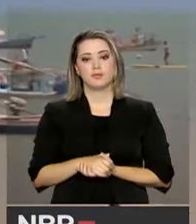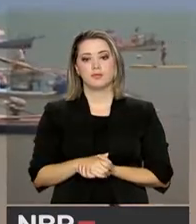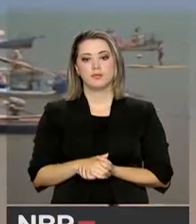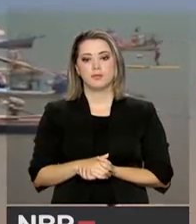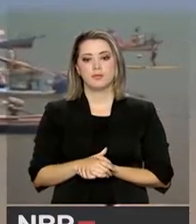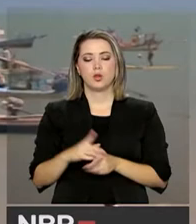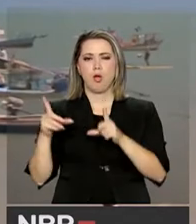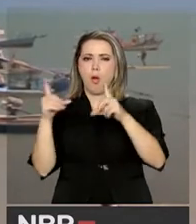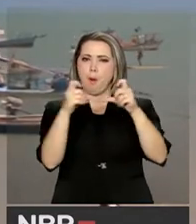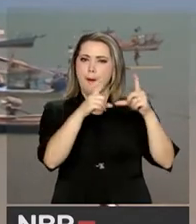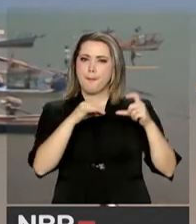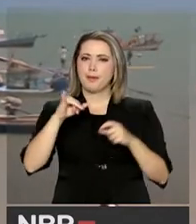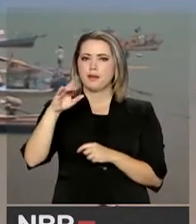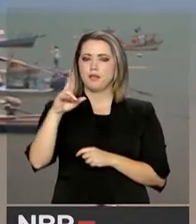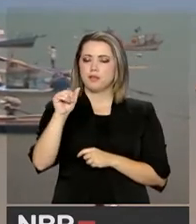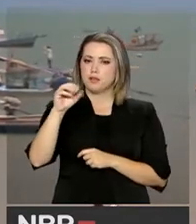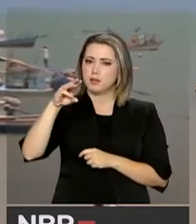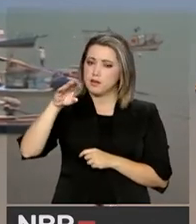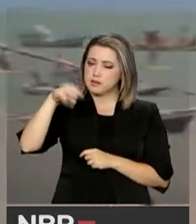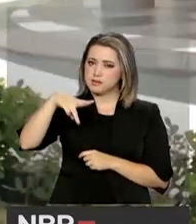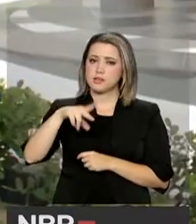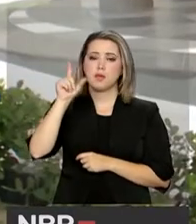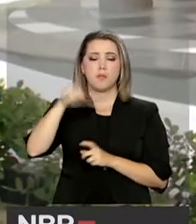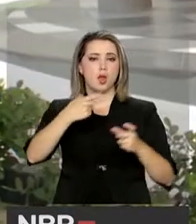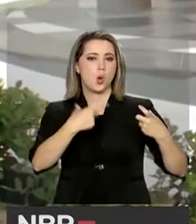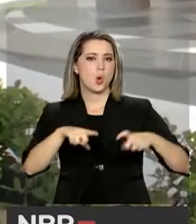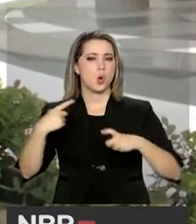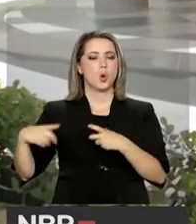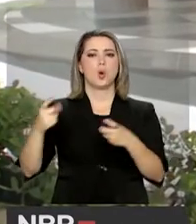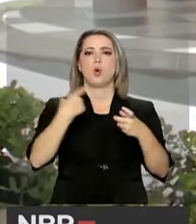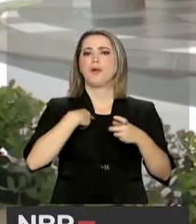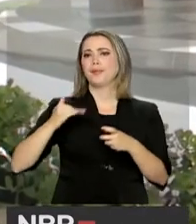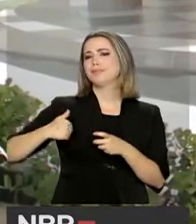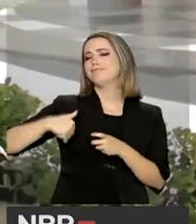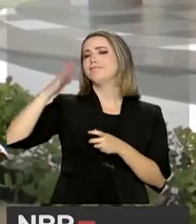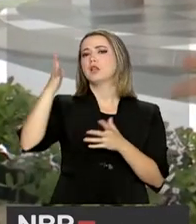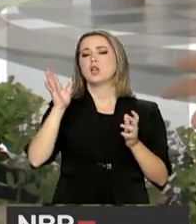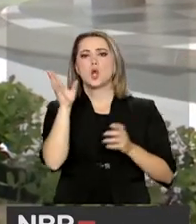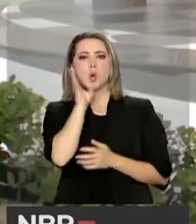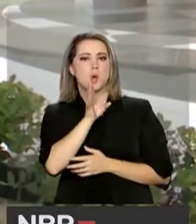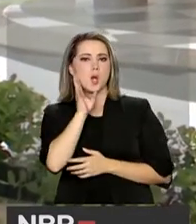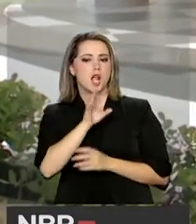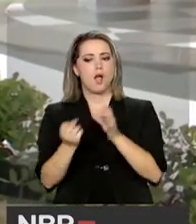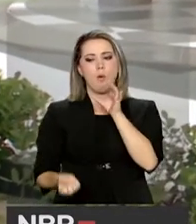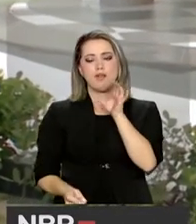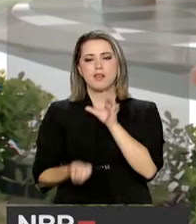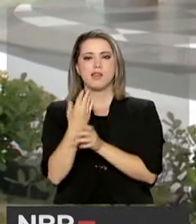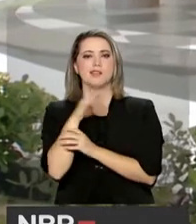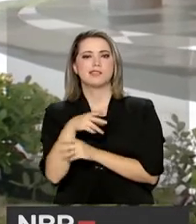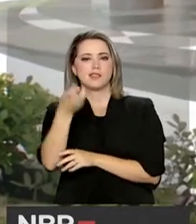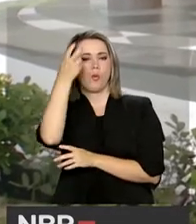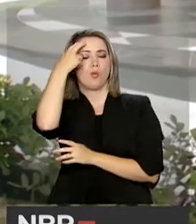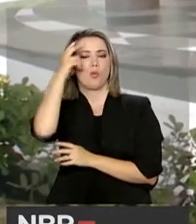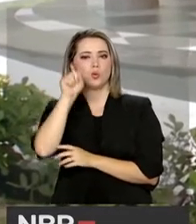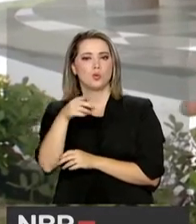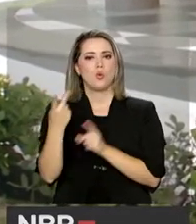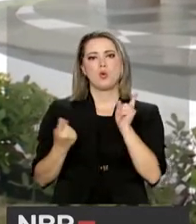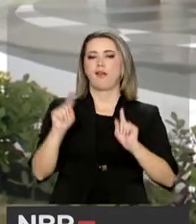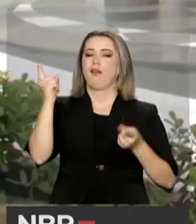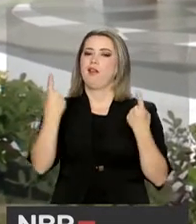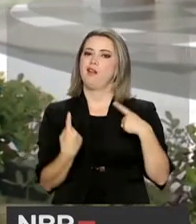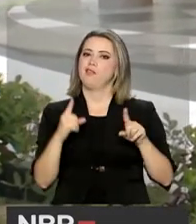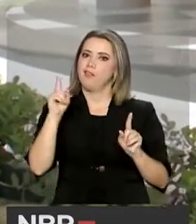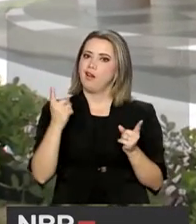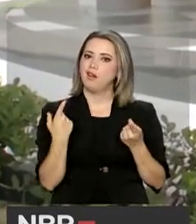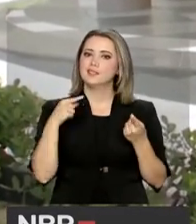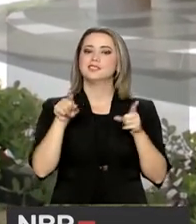Então, a Praia de Iracema é o bairro da boemia de Fortaleza, o bairro dos intelectuais, o bairro da criação, o bairro da cultura, o bairro do carnaval,